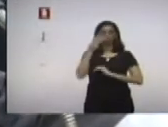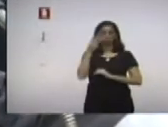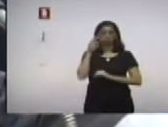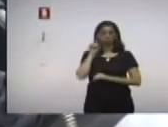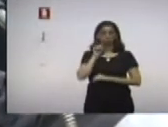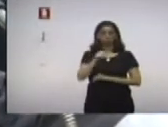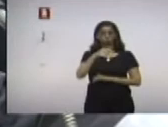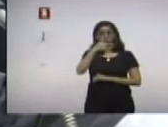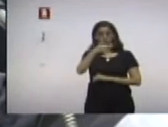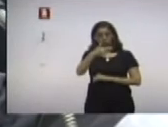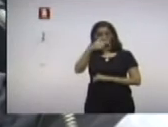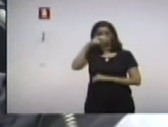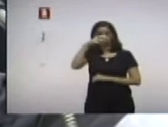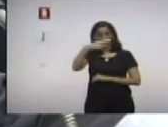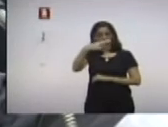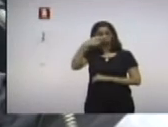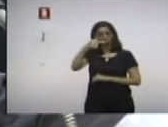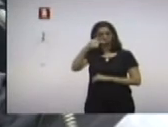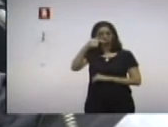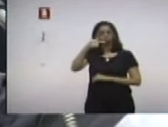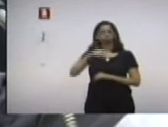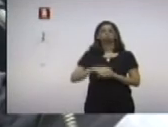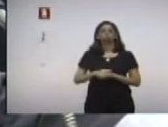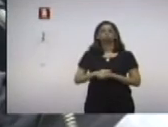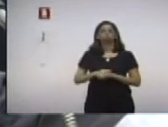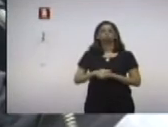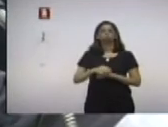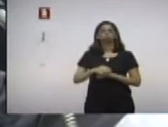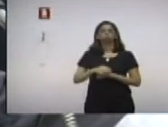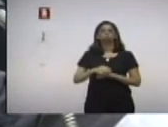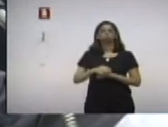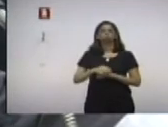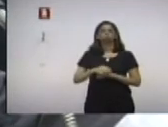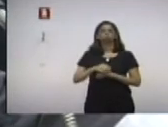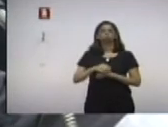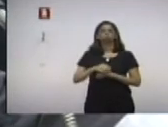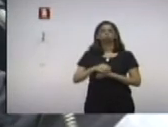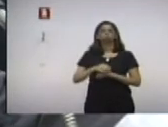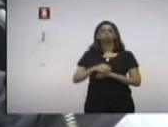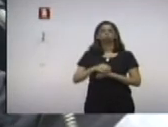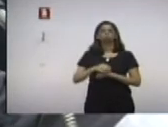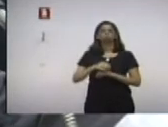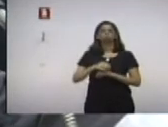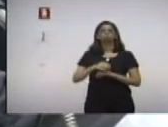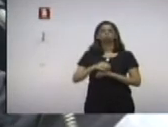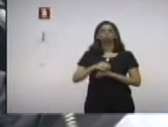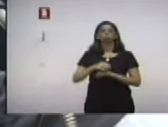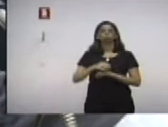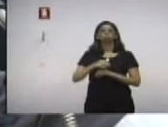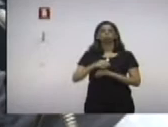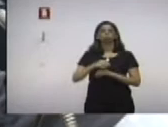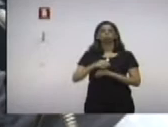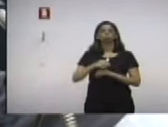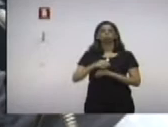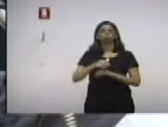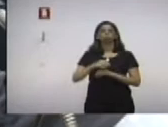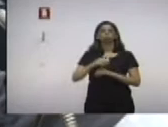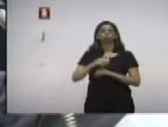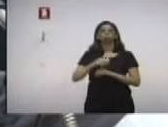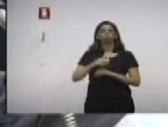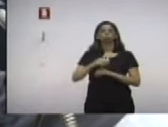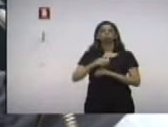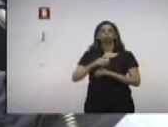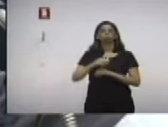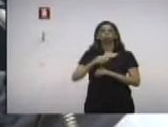nº 3237 de cinco de Outubro de2011 que disciplina a criação do Projeto Cesta de alimentos e